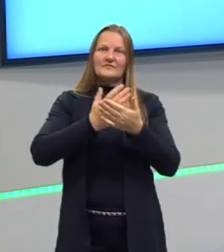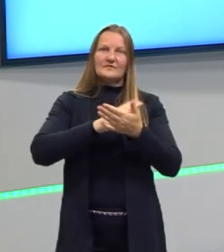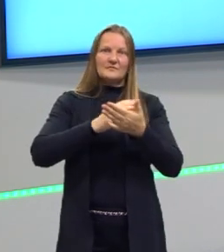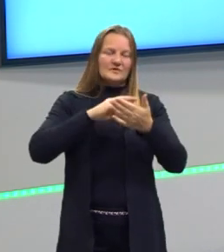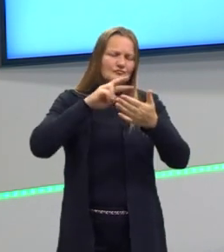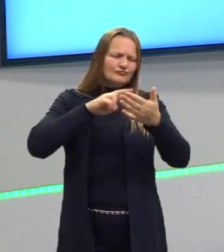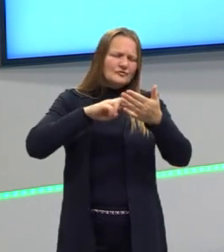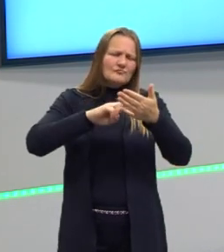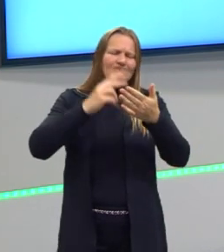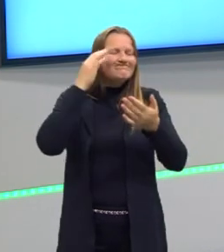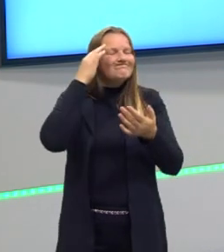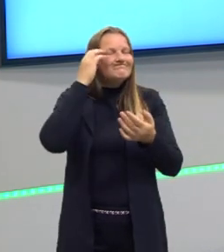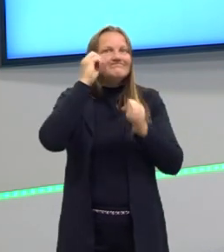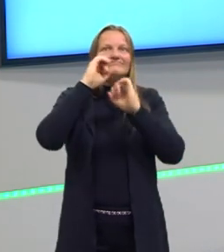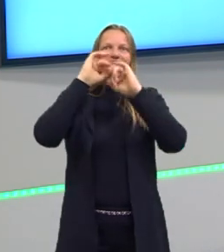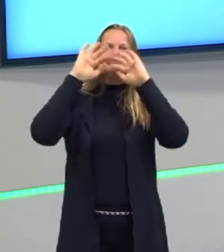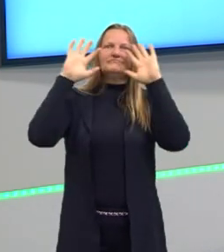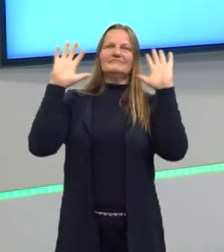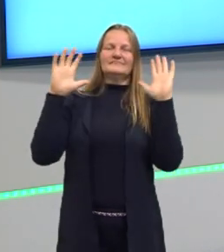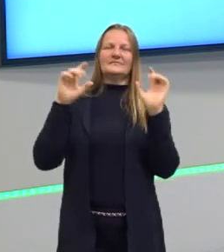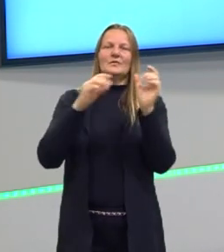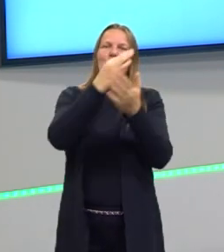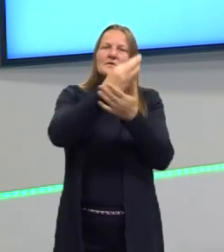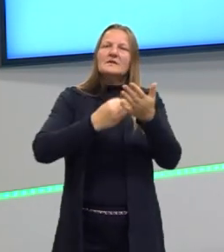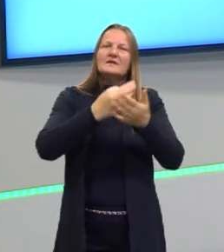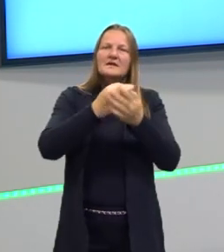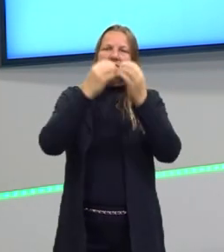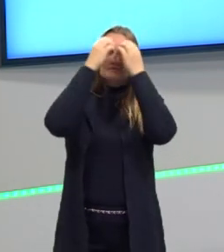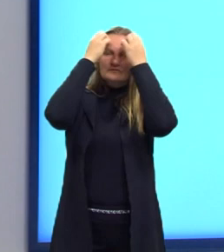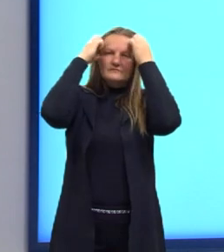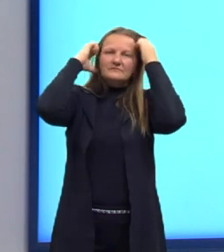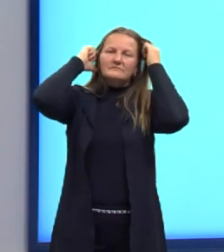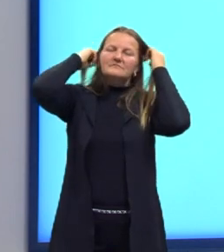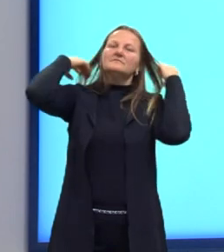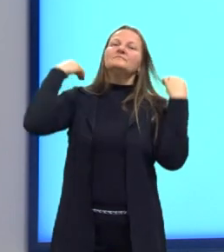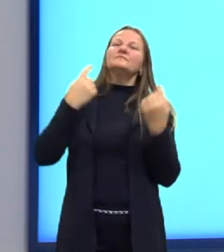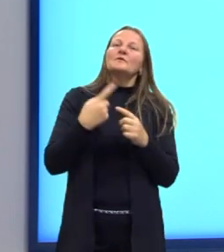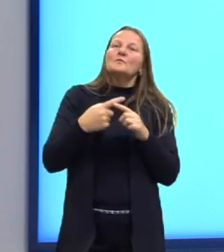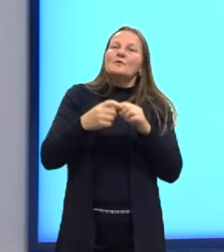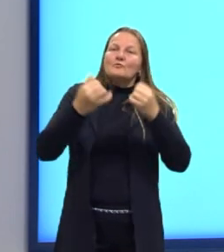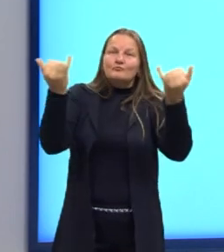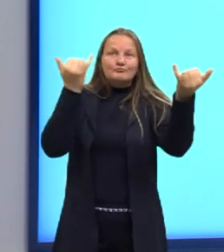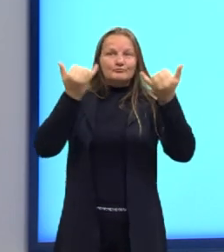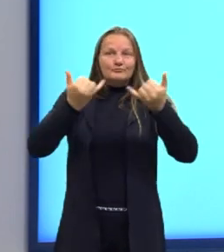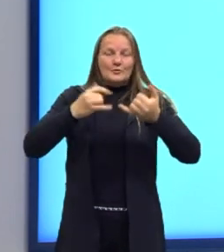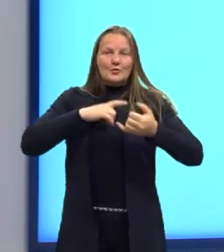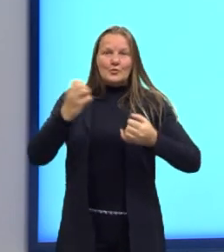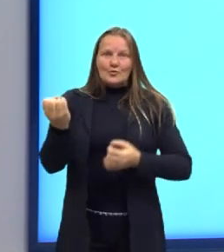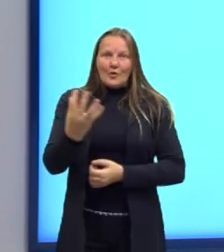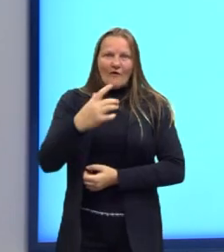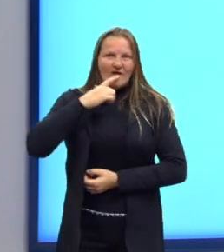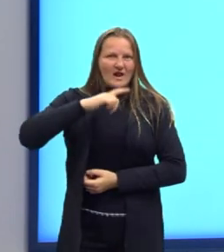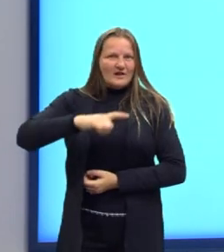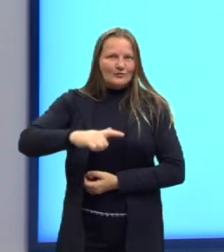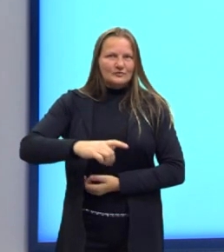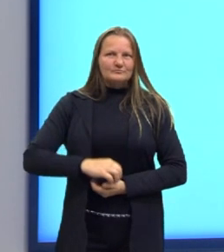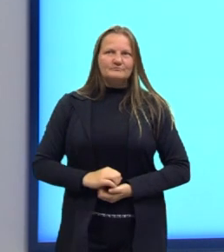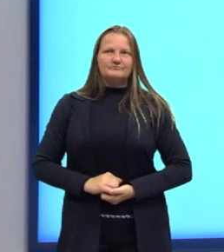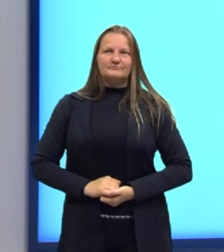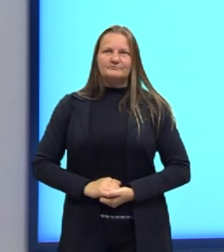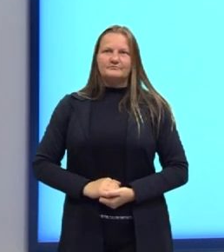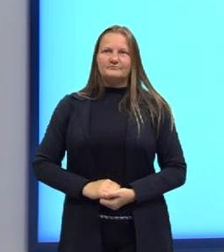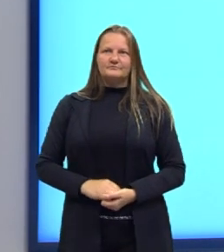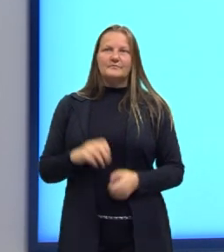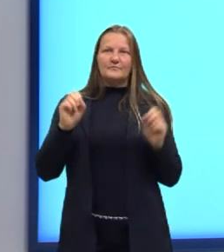interpretar e compreender né um termo ou uma expressão enunciado dentro dessa nova língua Tá